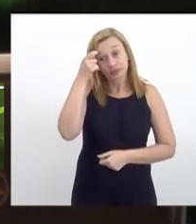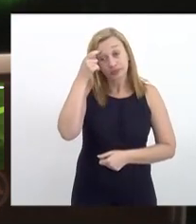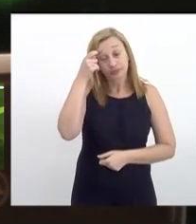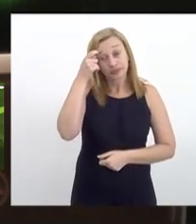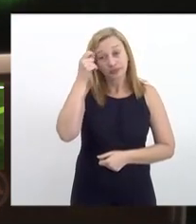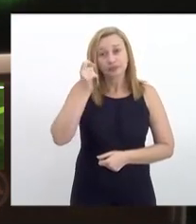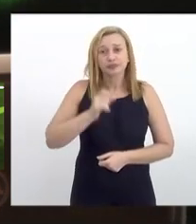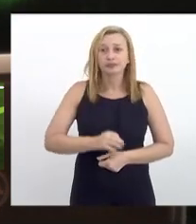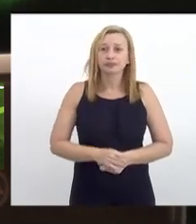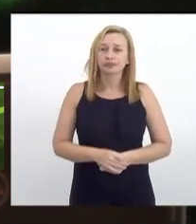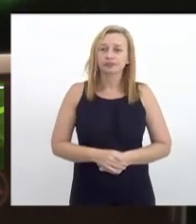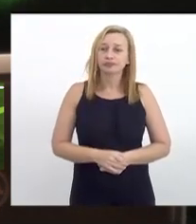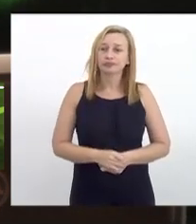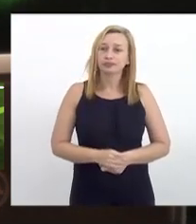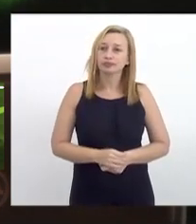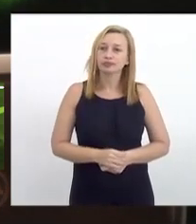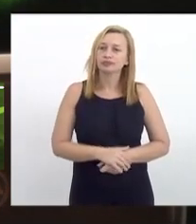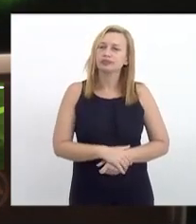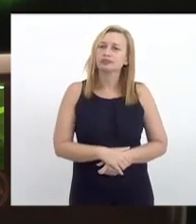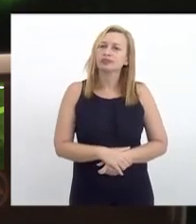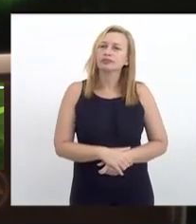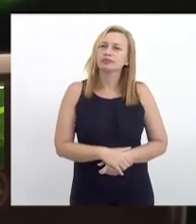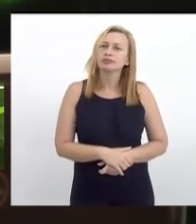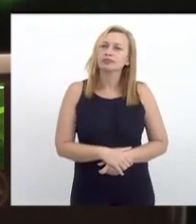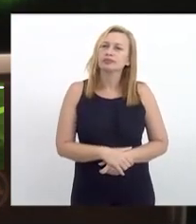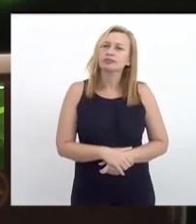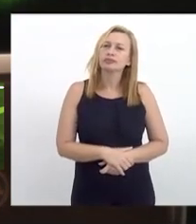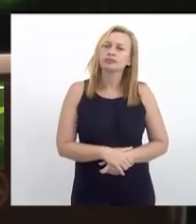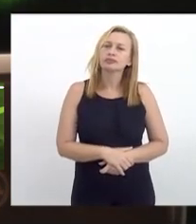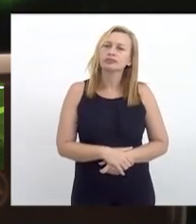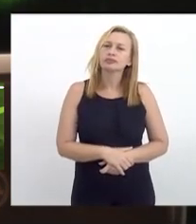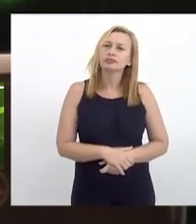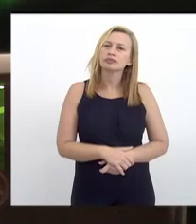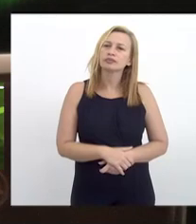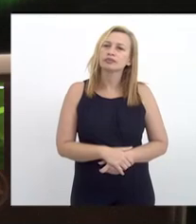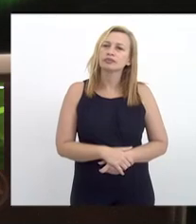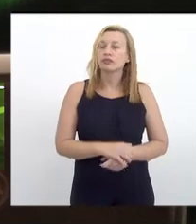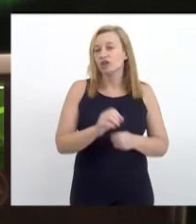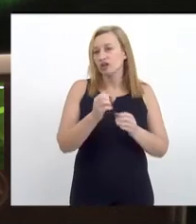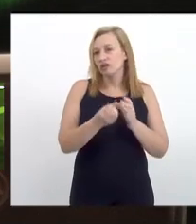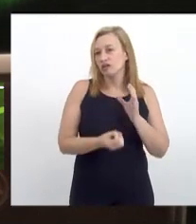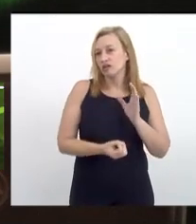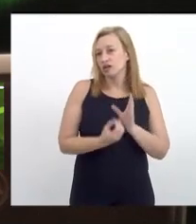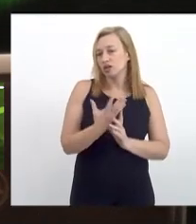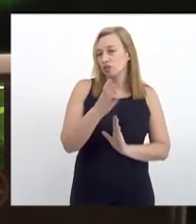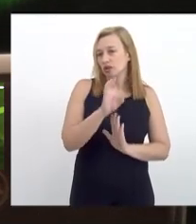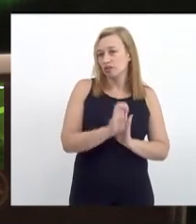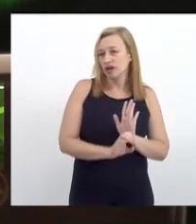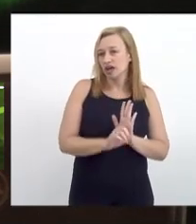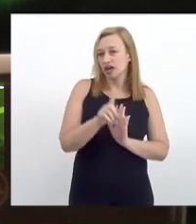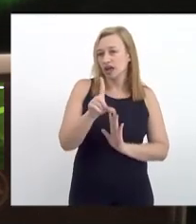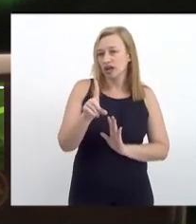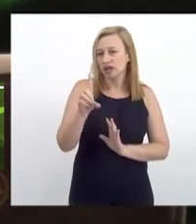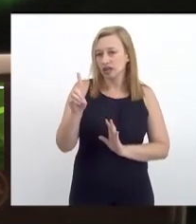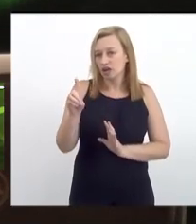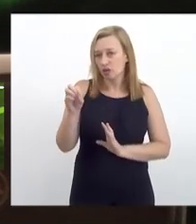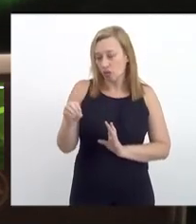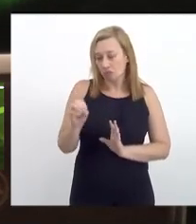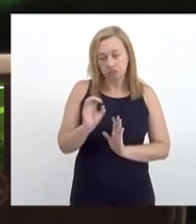L.O. que virá ou a gente faz uma emenda na L.D.O. sem prejuízo